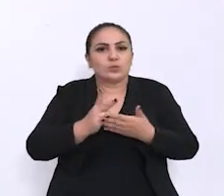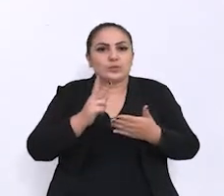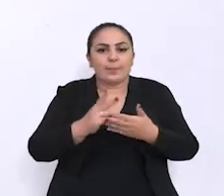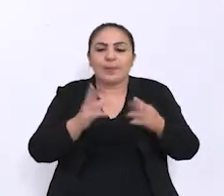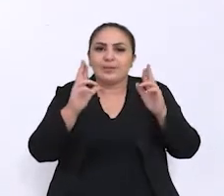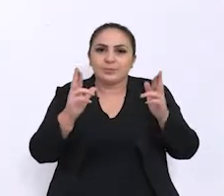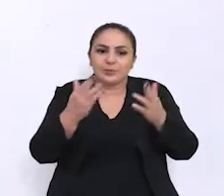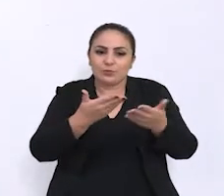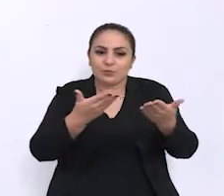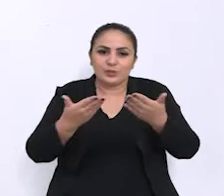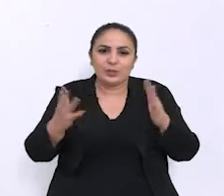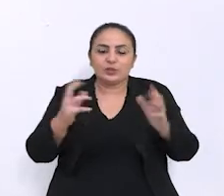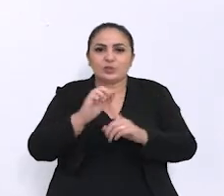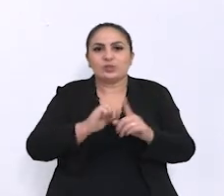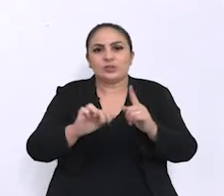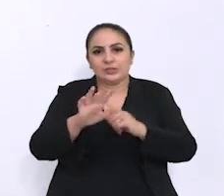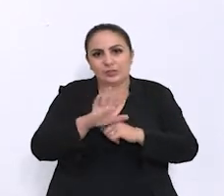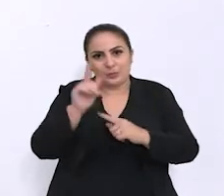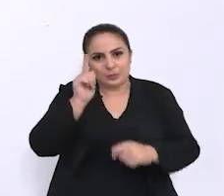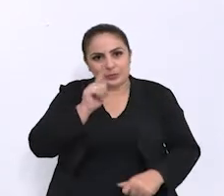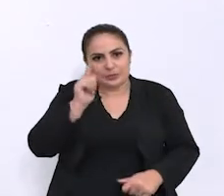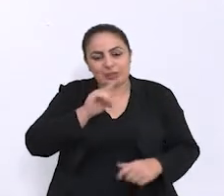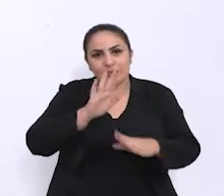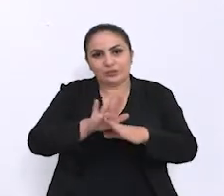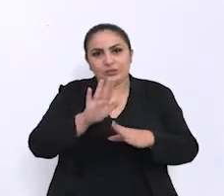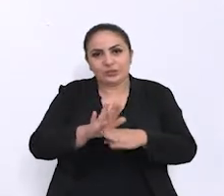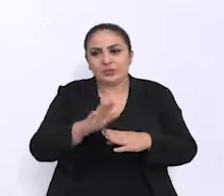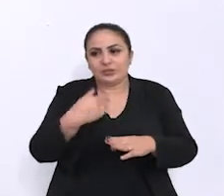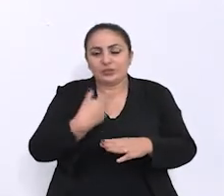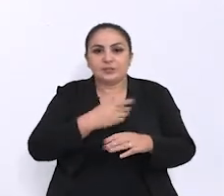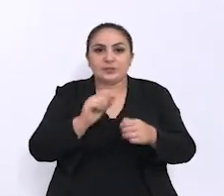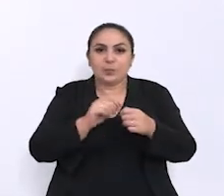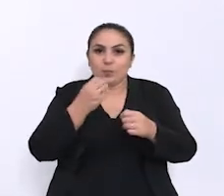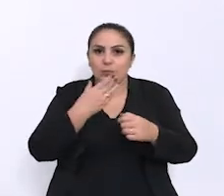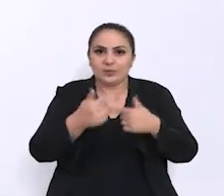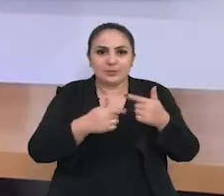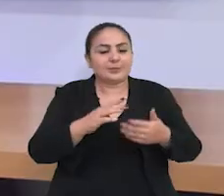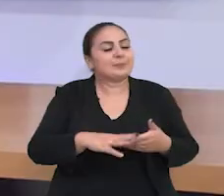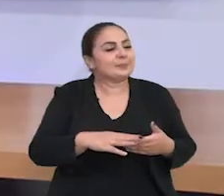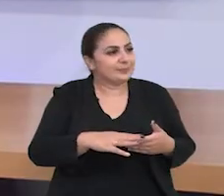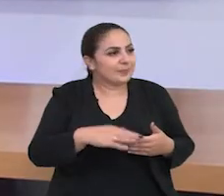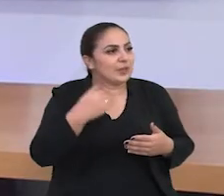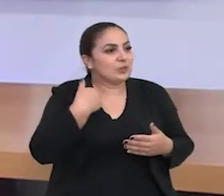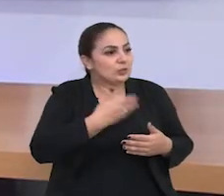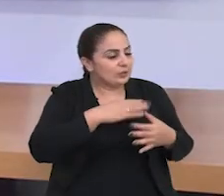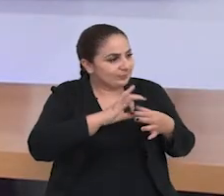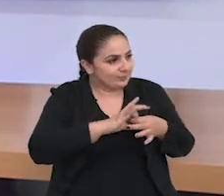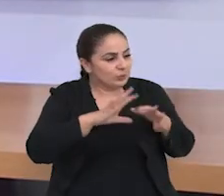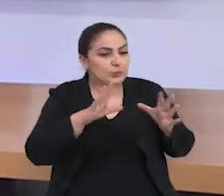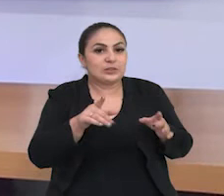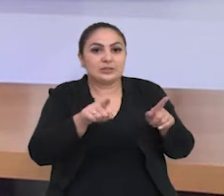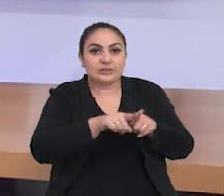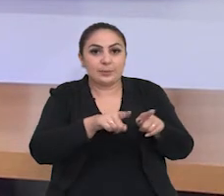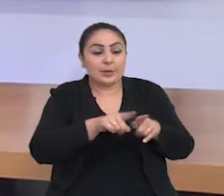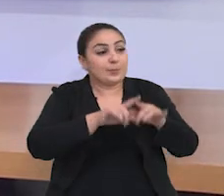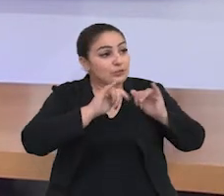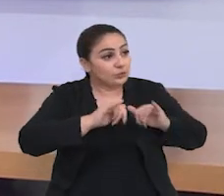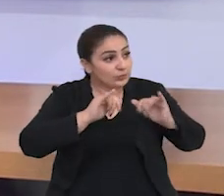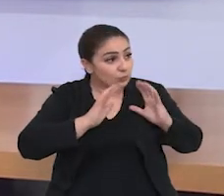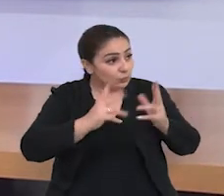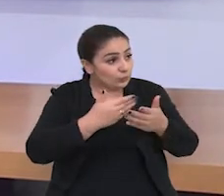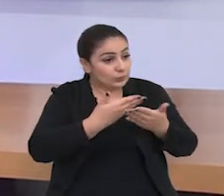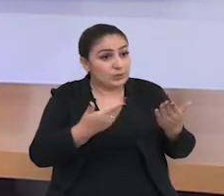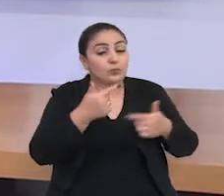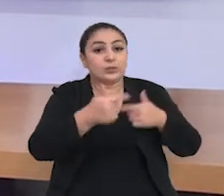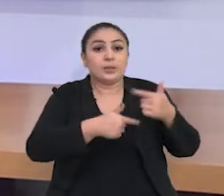abertas, esperando toda a sociedade para nos ajudar a fazer um bom trabalho. Nos colocamos, né, à disposição para divulgar